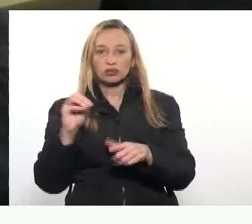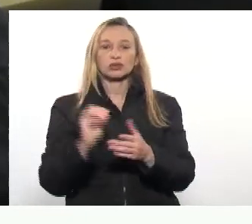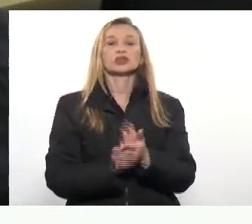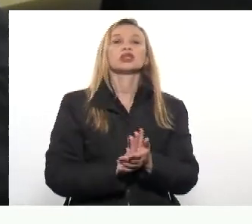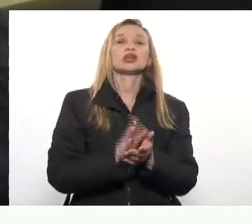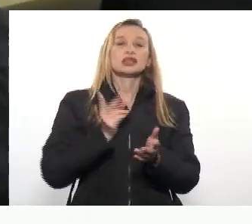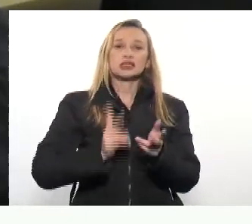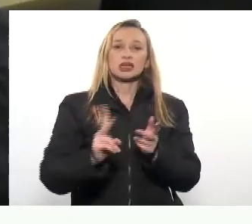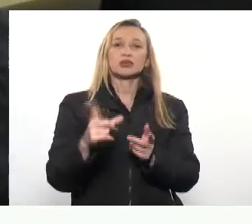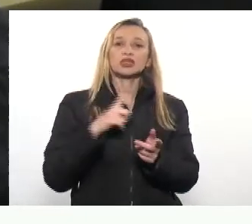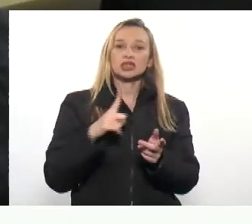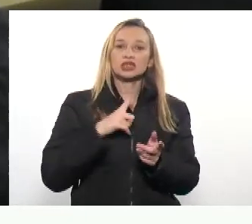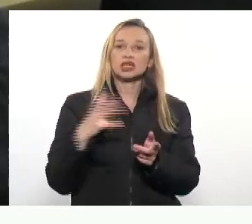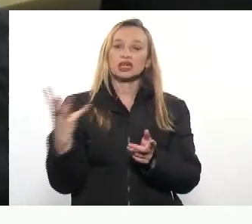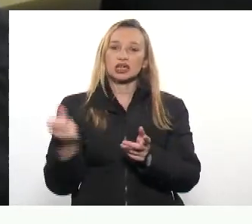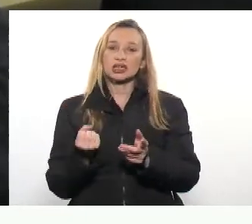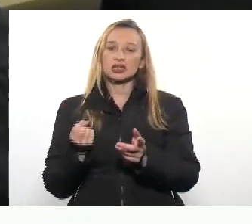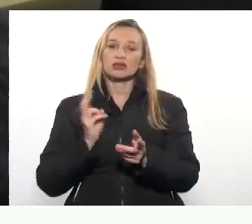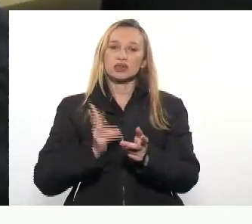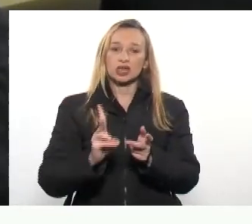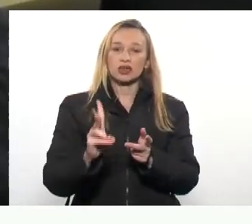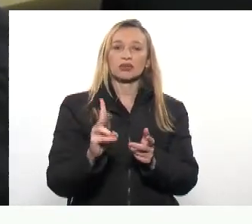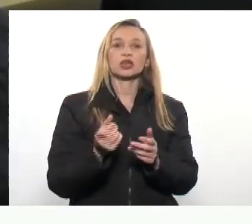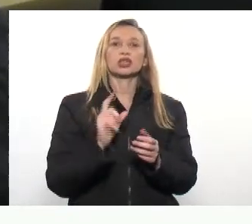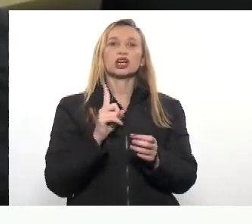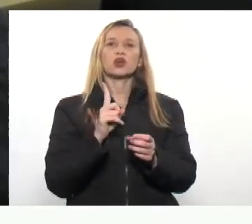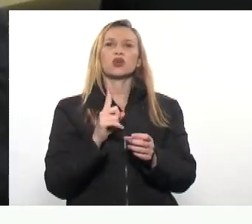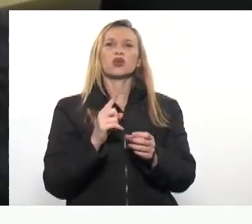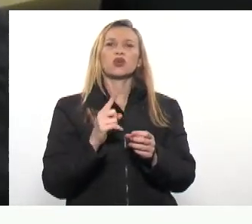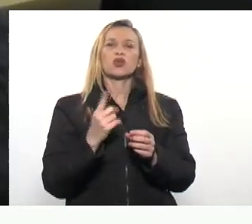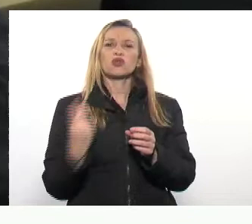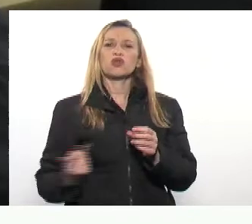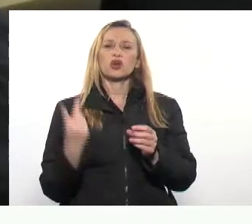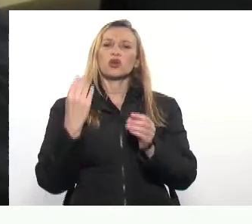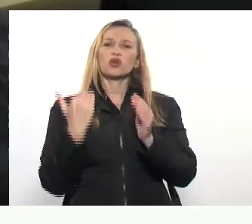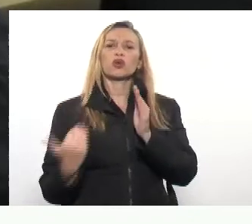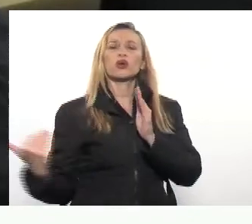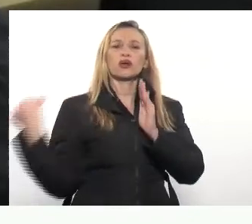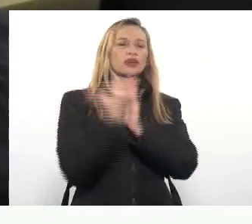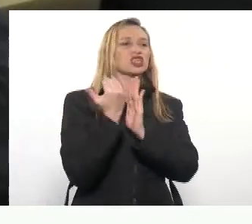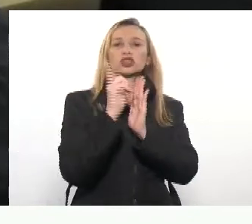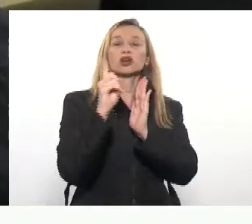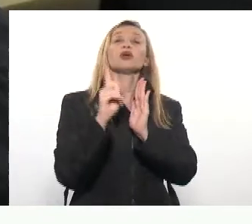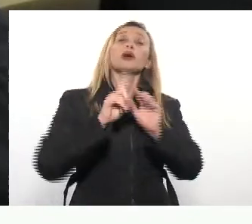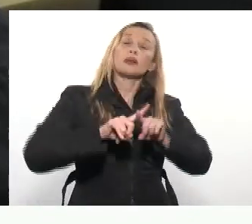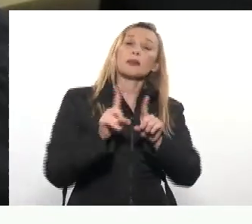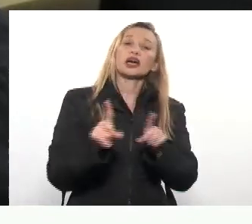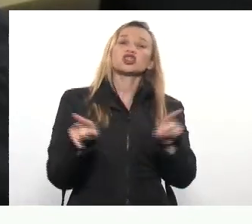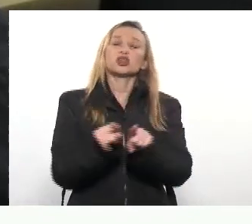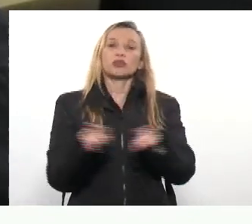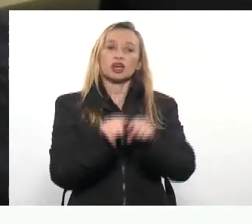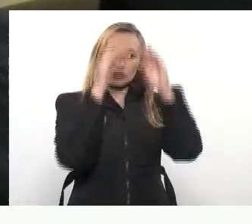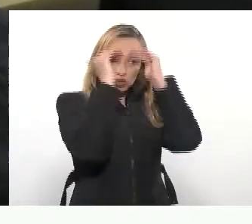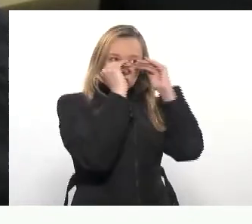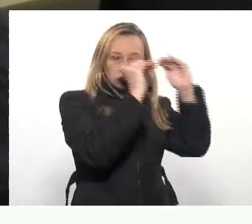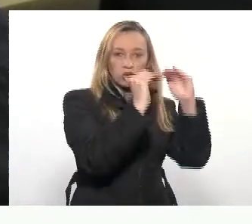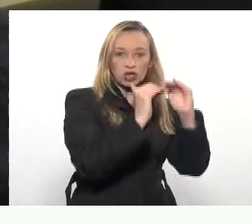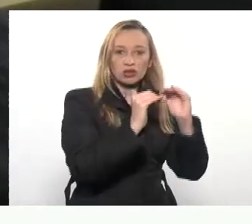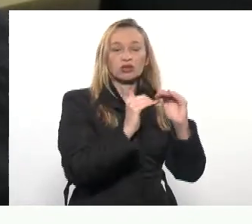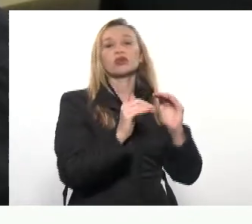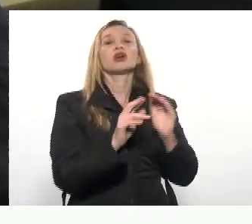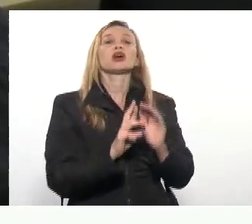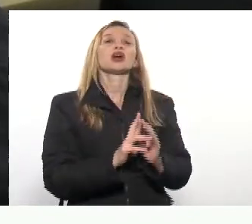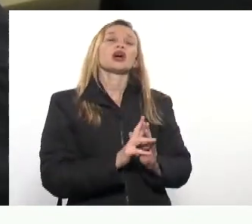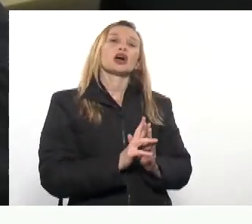arrecadação constante, ou seja, não se buscou aumentar a arrecadação da companhia nesse processo, mas também, até por respeito à lei de responsabilidade